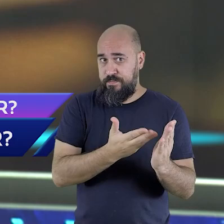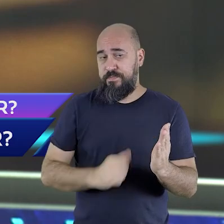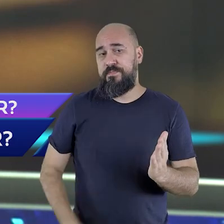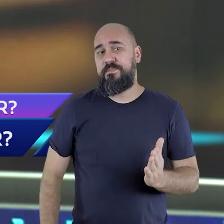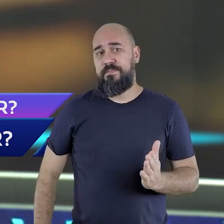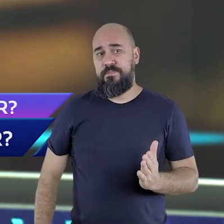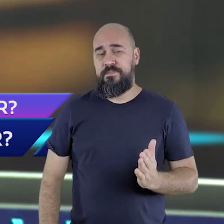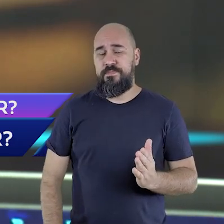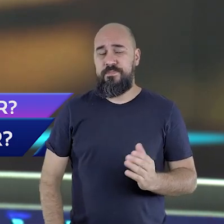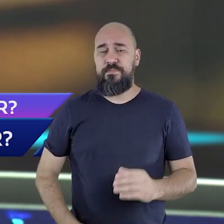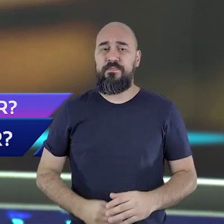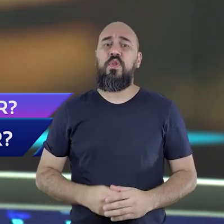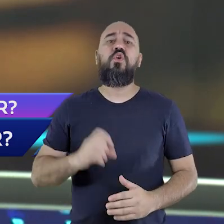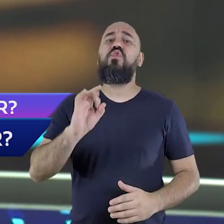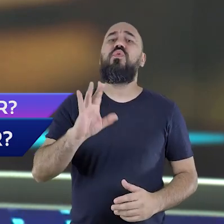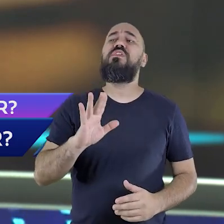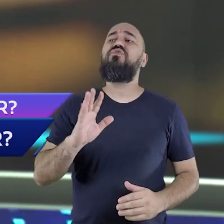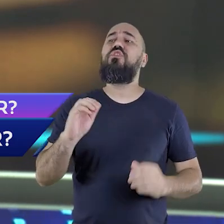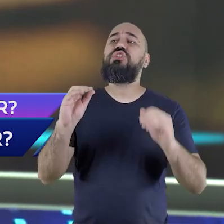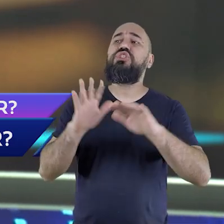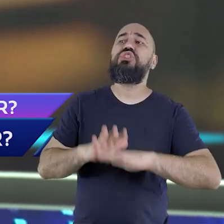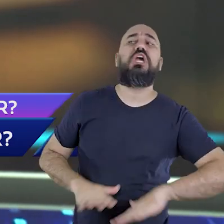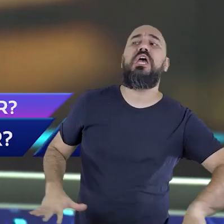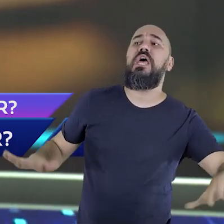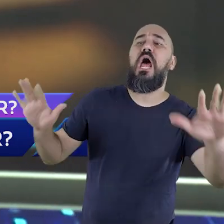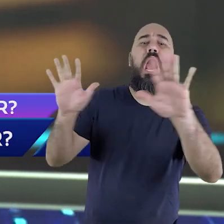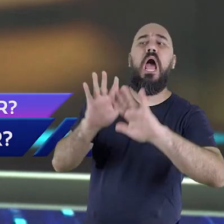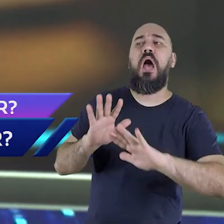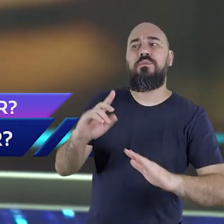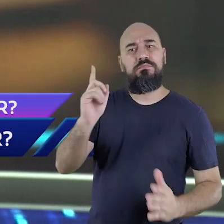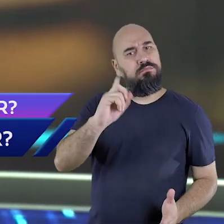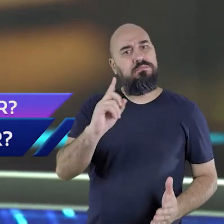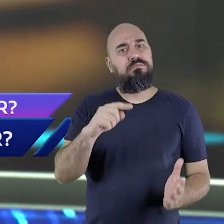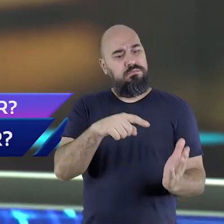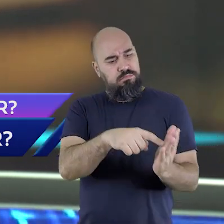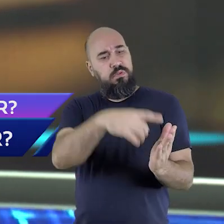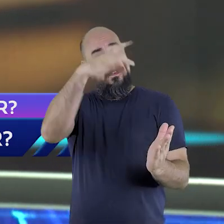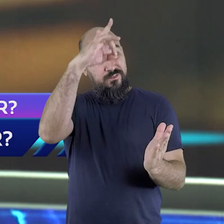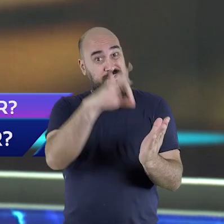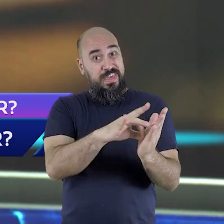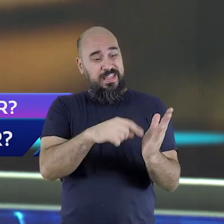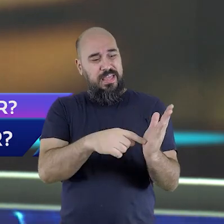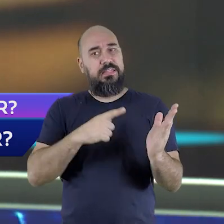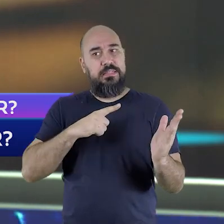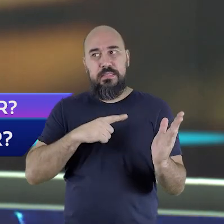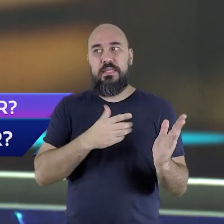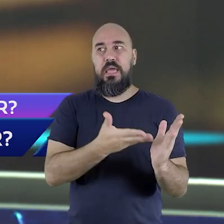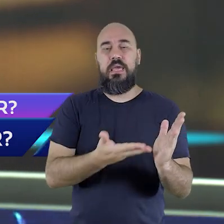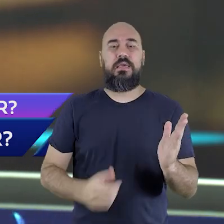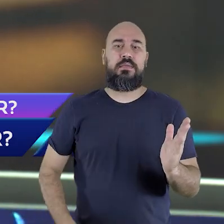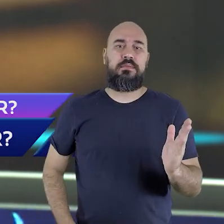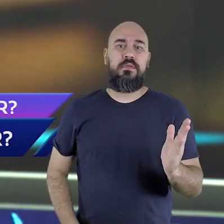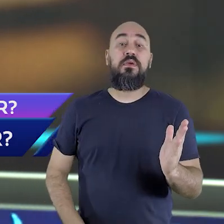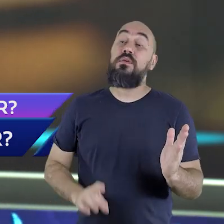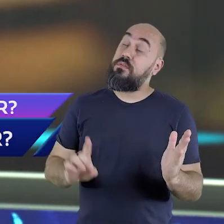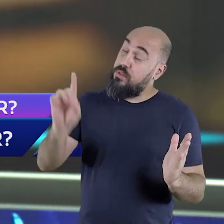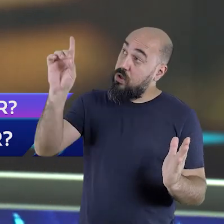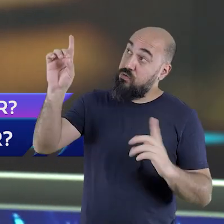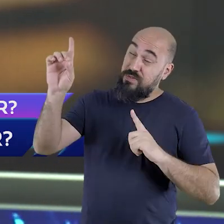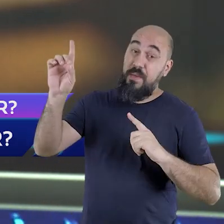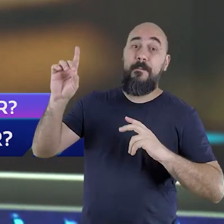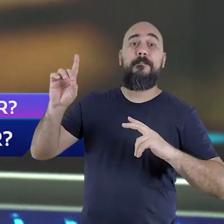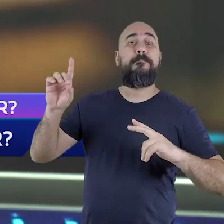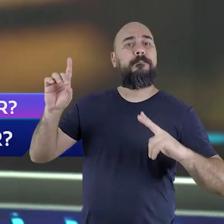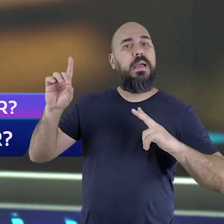apenas aspectos gerais da história, mas Deus entra em particularidades